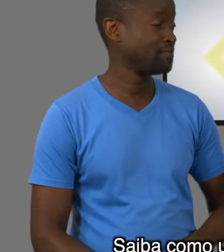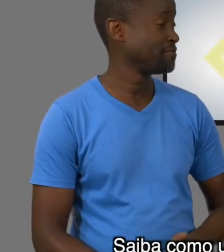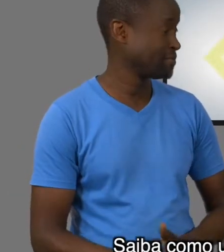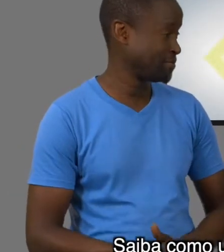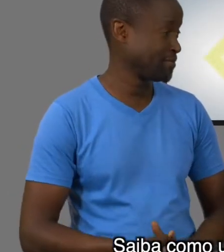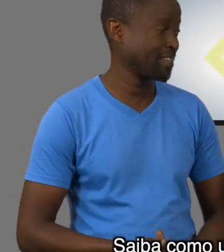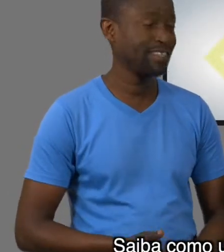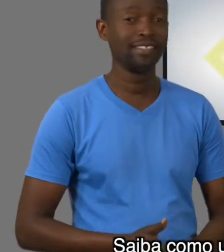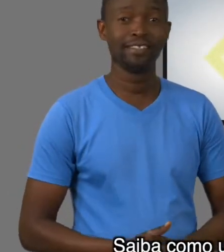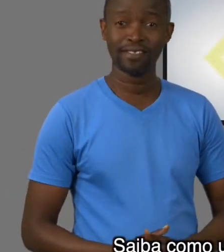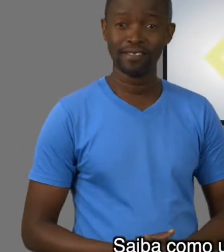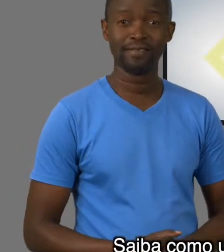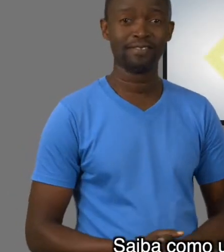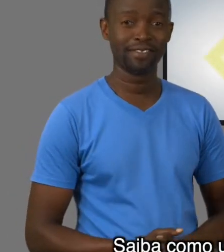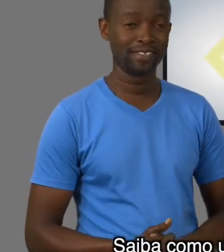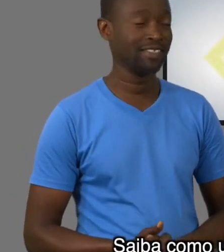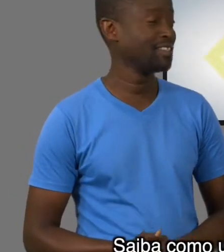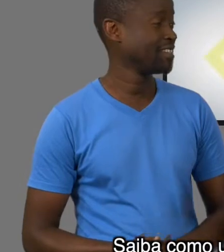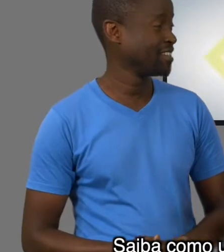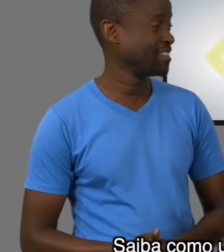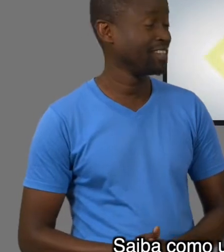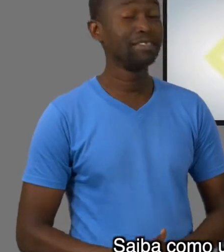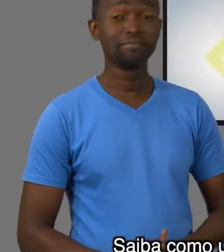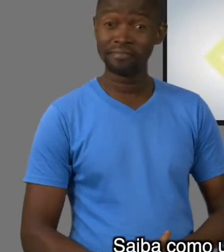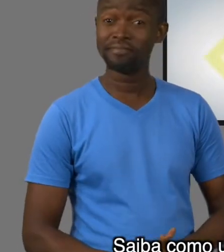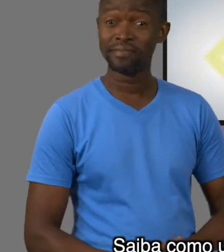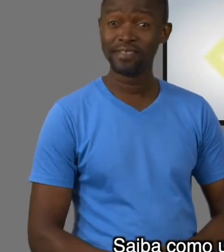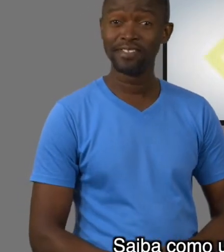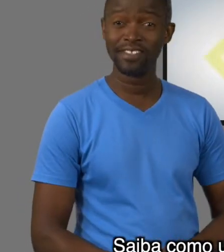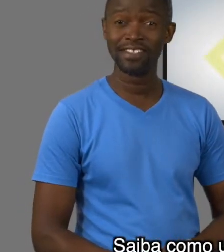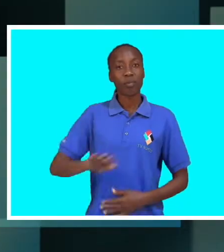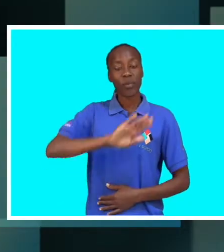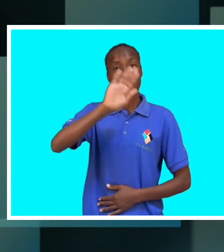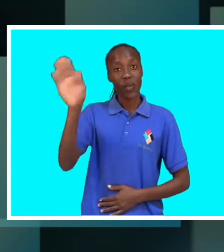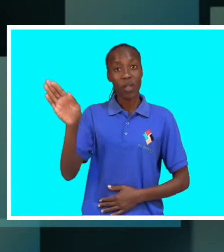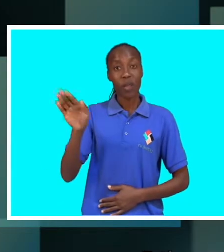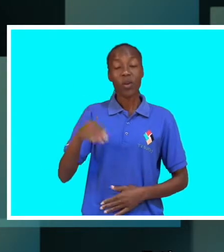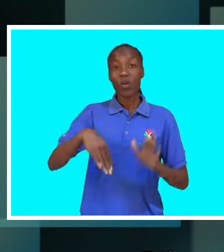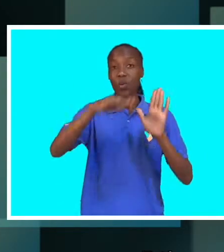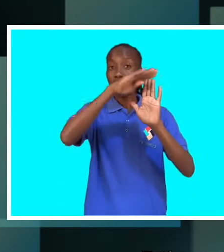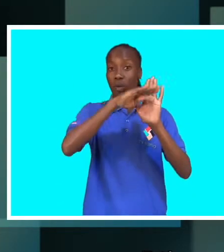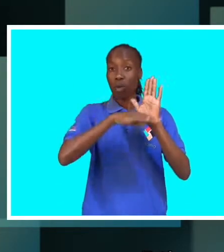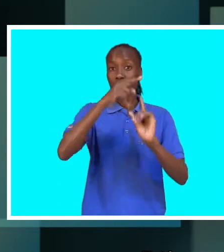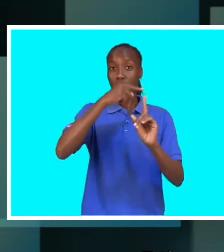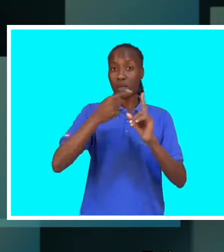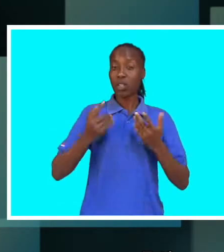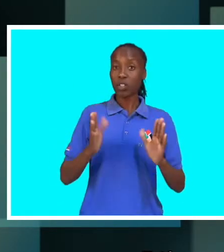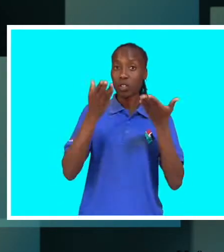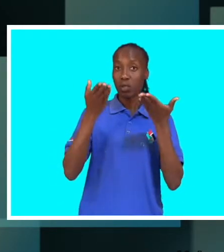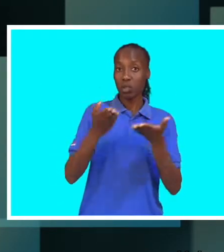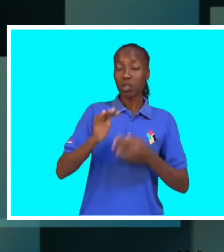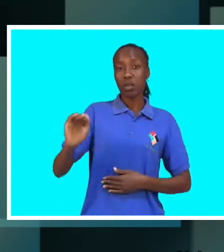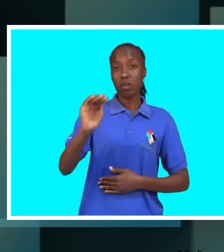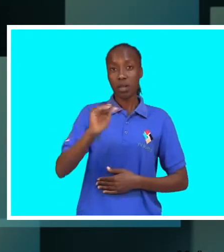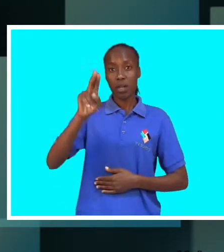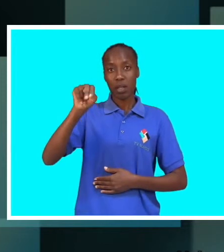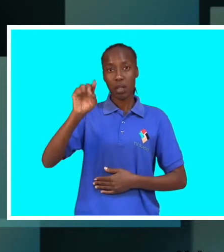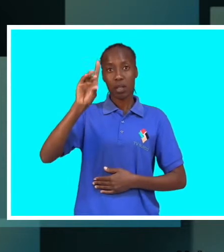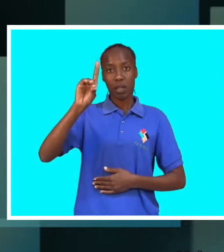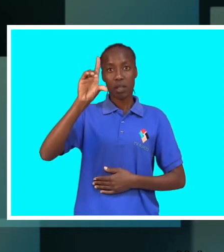Saiba como o mecânico devolve alegria às pessoas com deficiência. Olá, está no ar seu espaço Mais Vida. Hoje